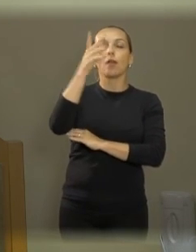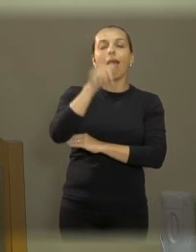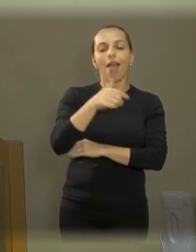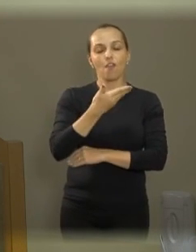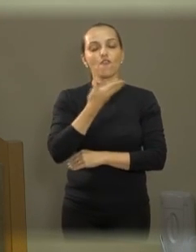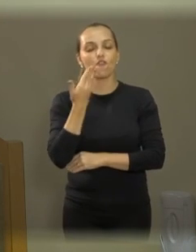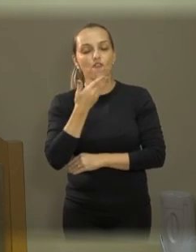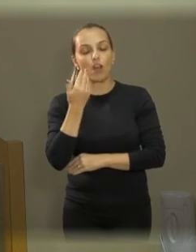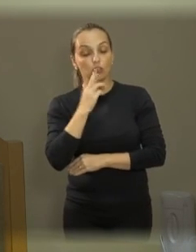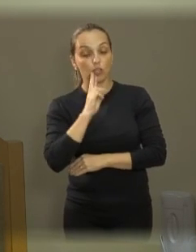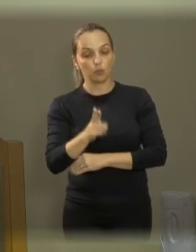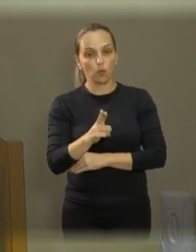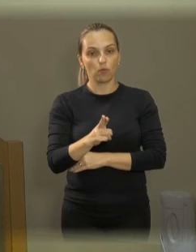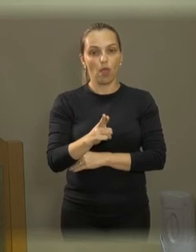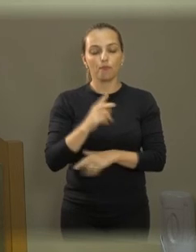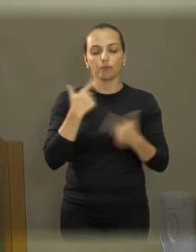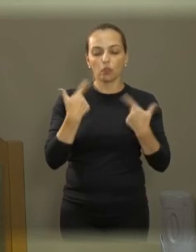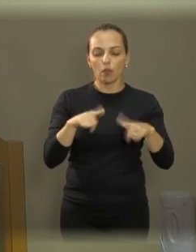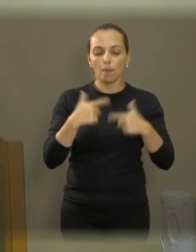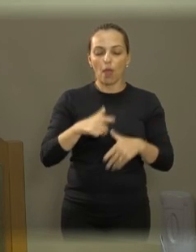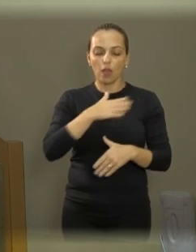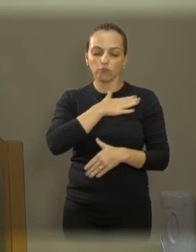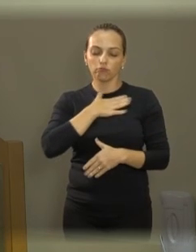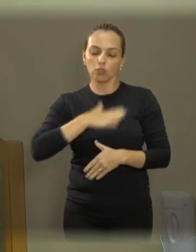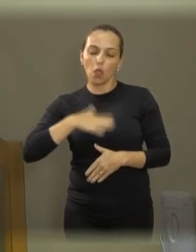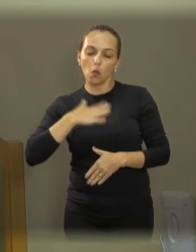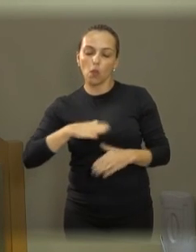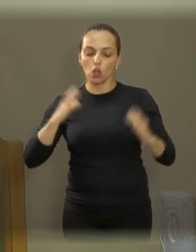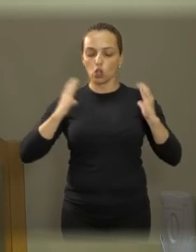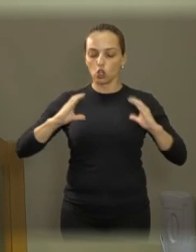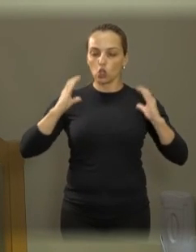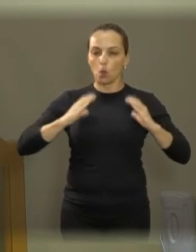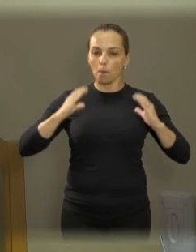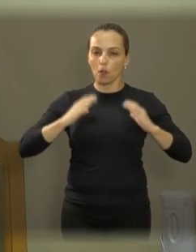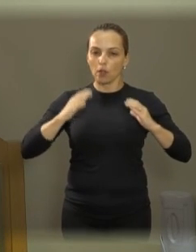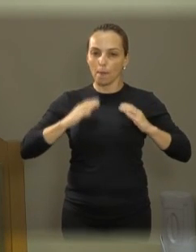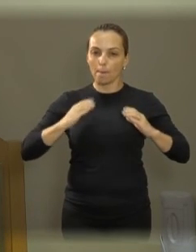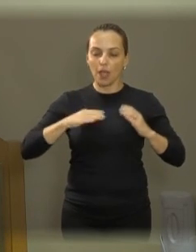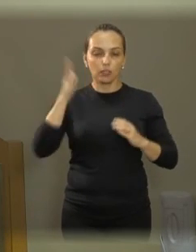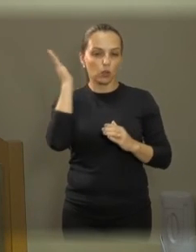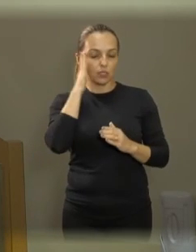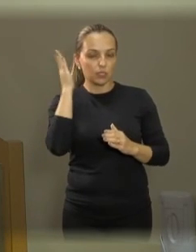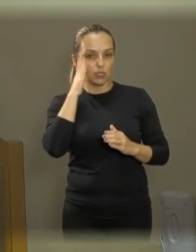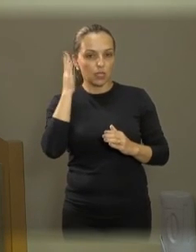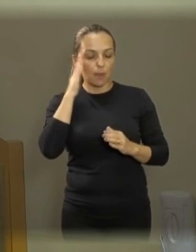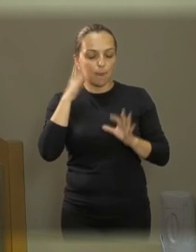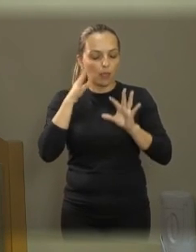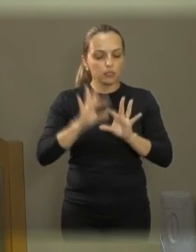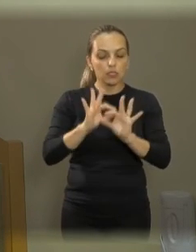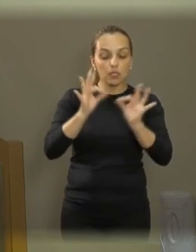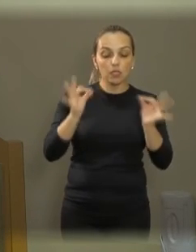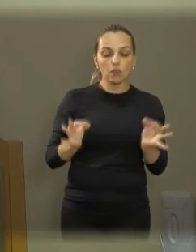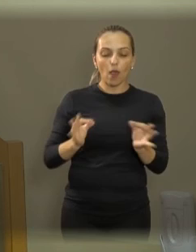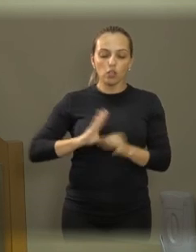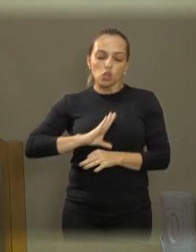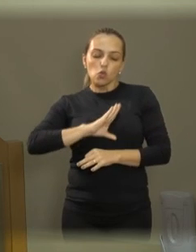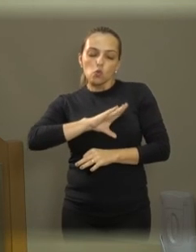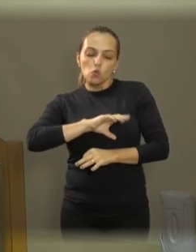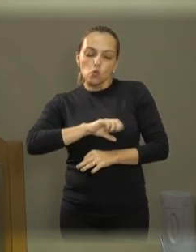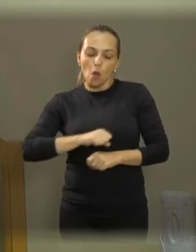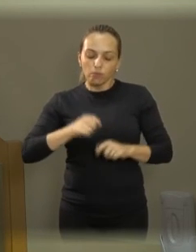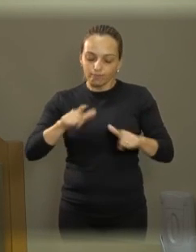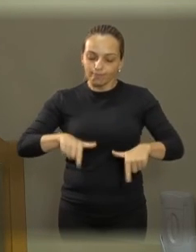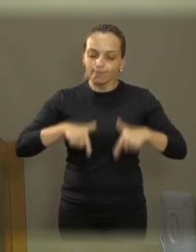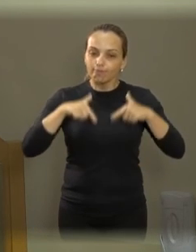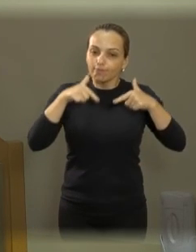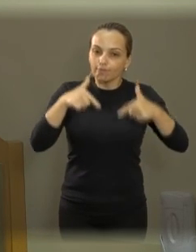responder. Conduta tranquila, competência, simplicidade e entusiasmo pelo trabalho. A luz que